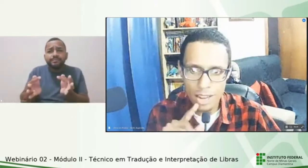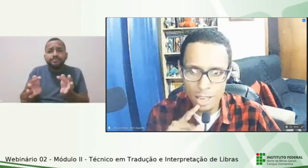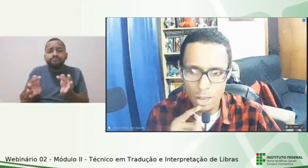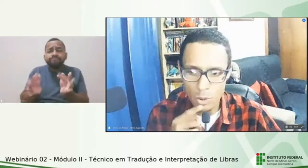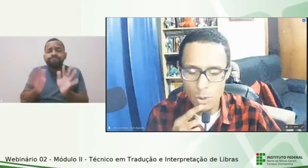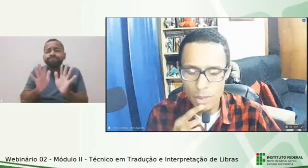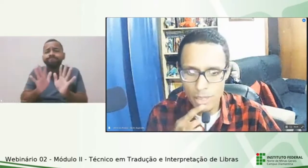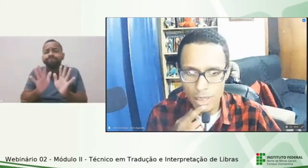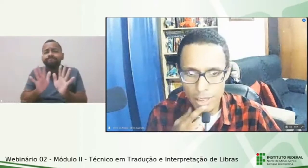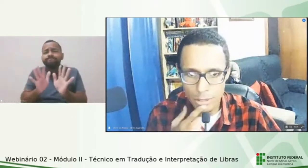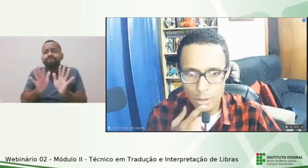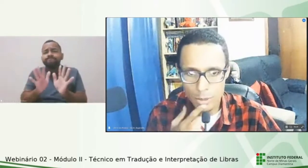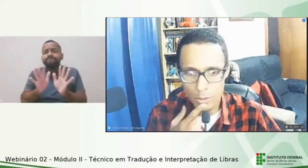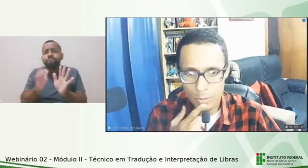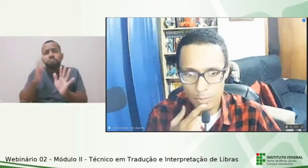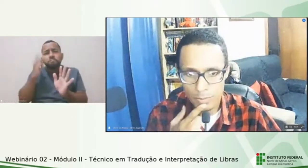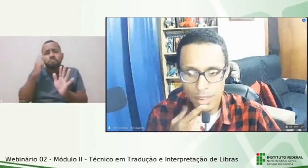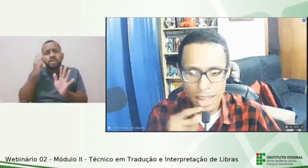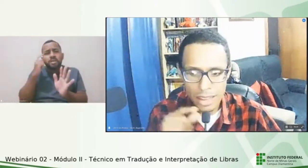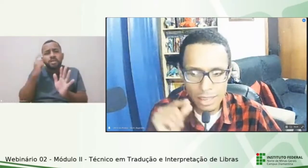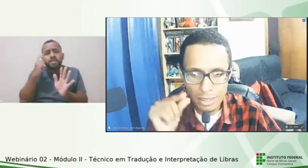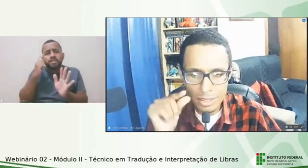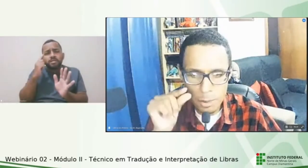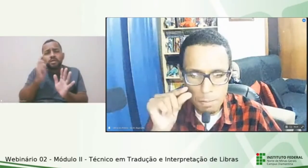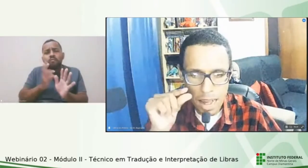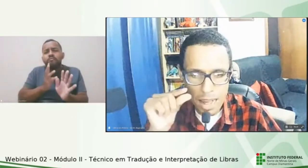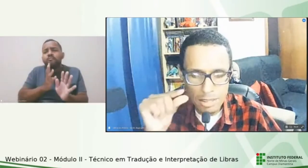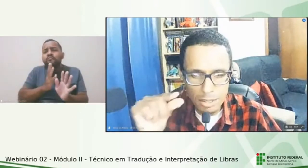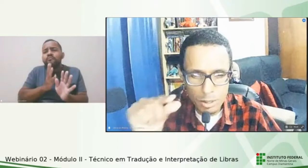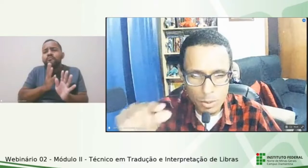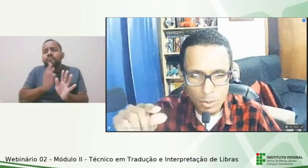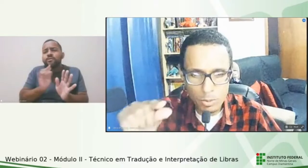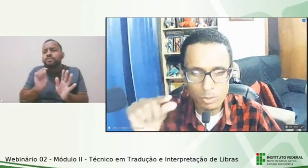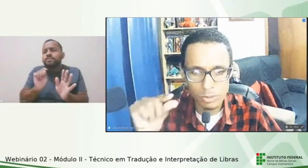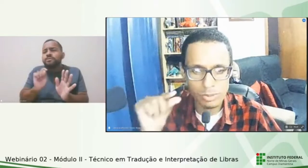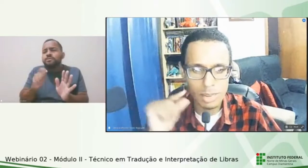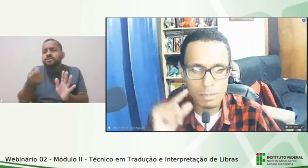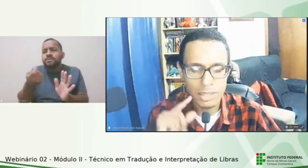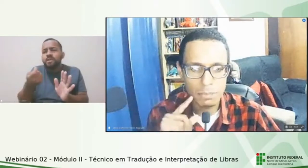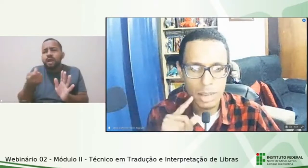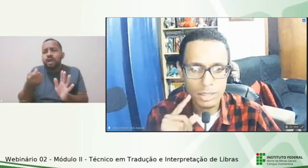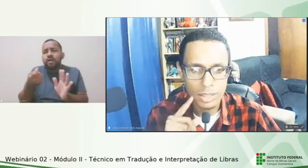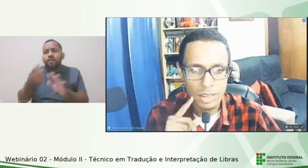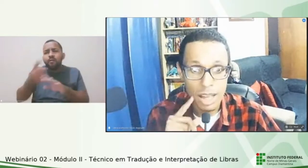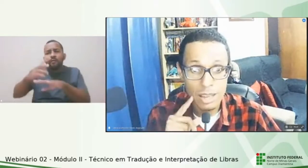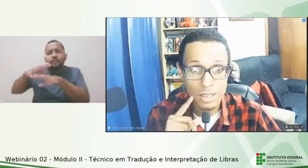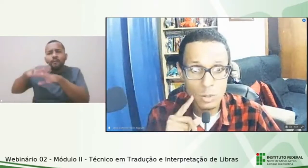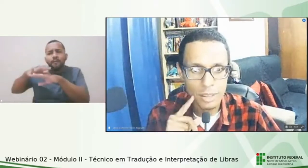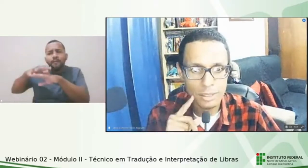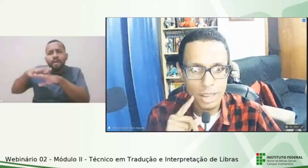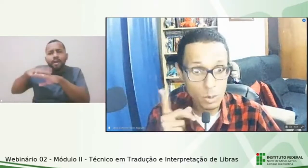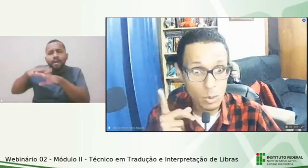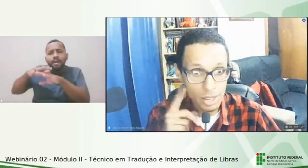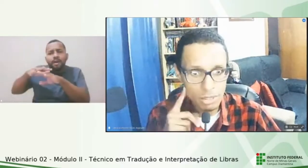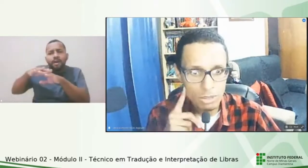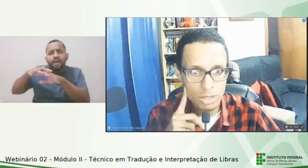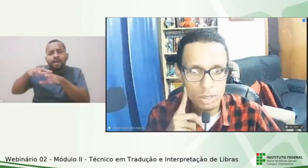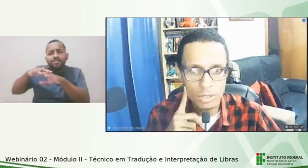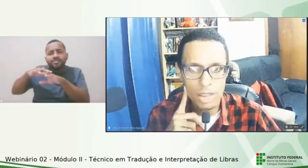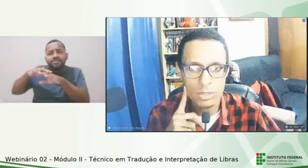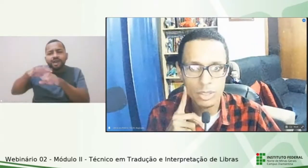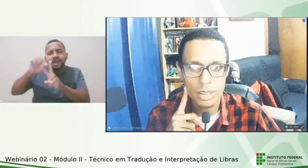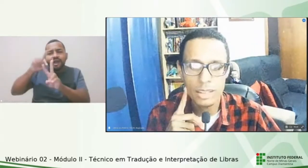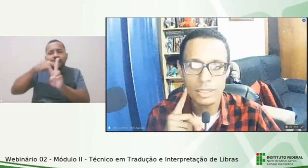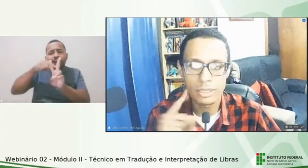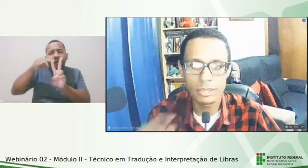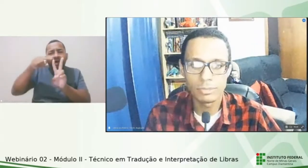Será que eu conheço aquele sinal básico da matemática, raiz quadrada? Eu conheço o sinal de